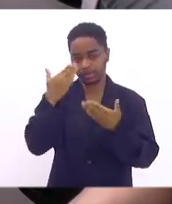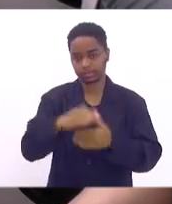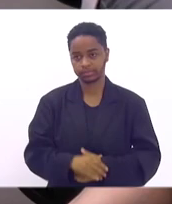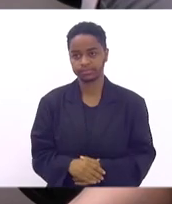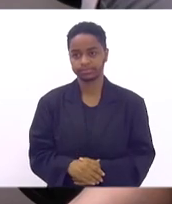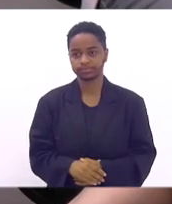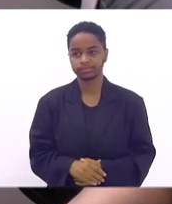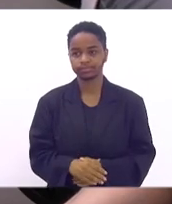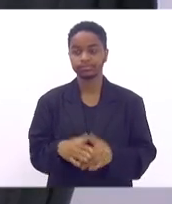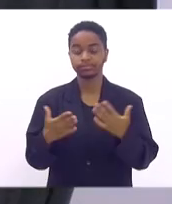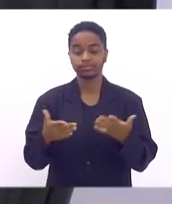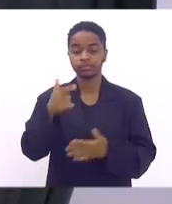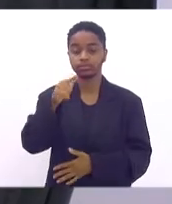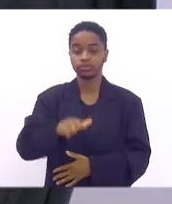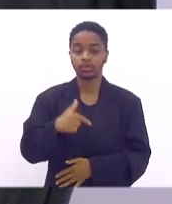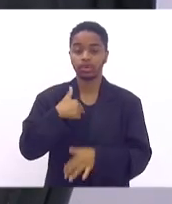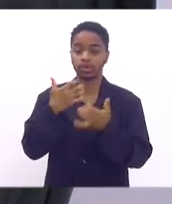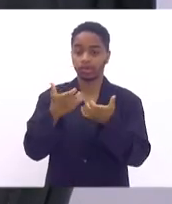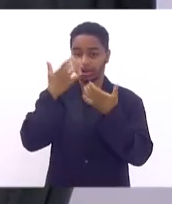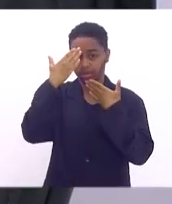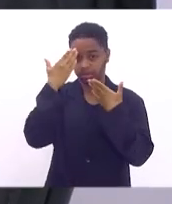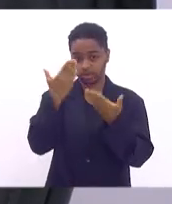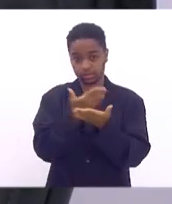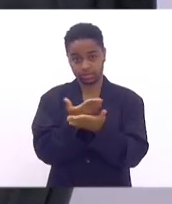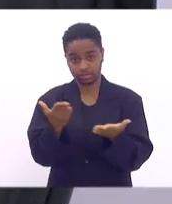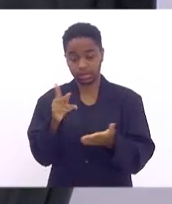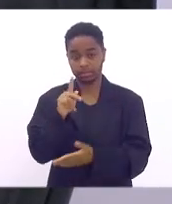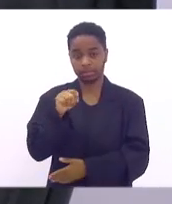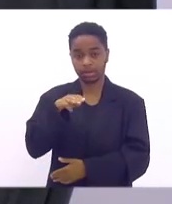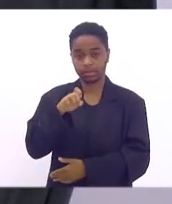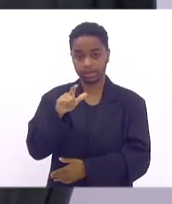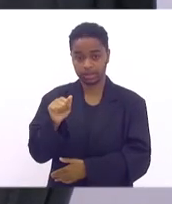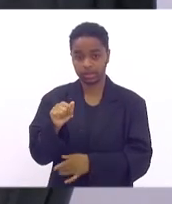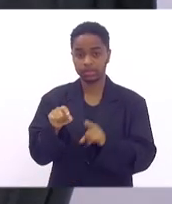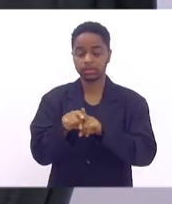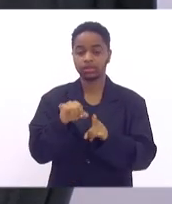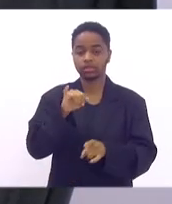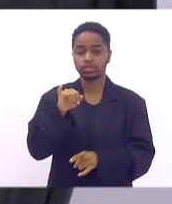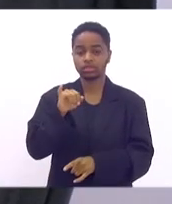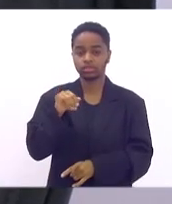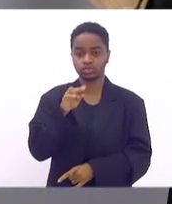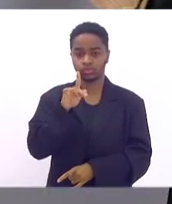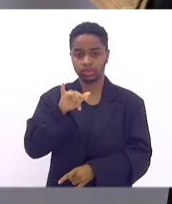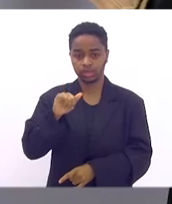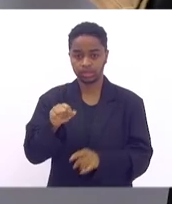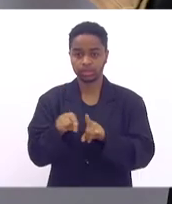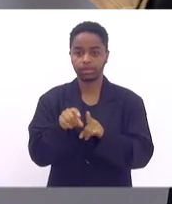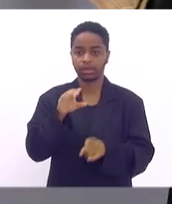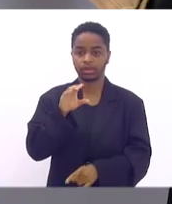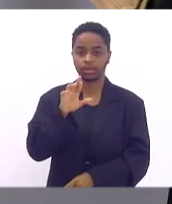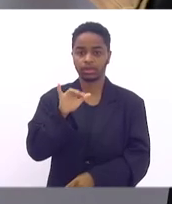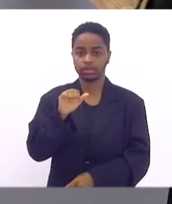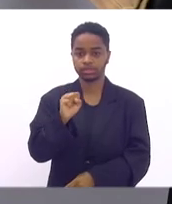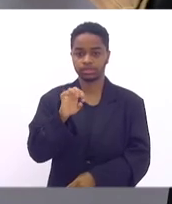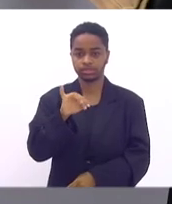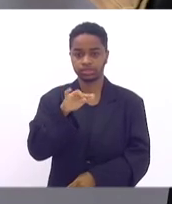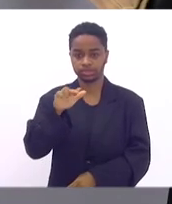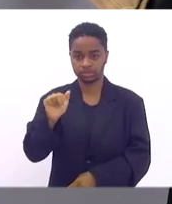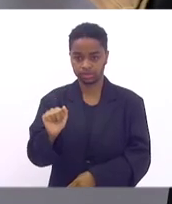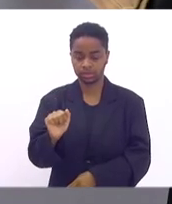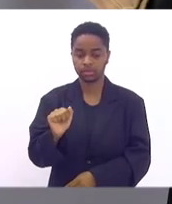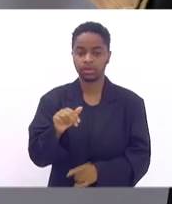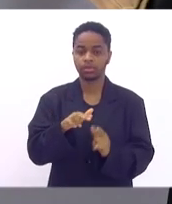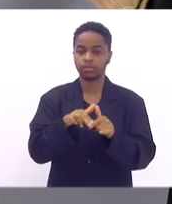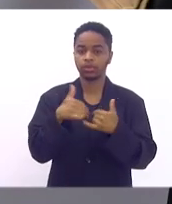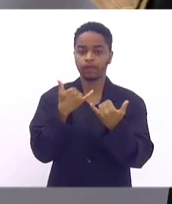Bom, eu quero mais uma vez agradecer aqui a doutora Pâmela, doutora Júlia, doutora Cristina,